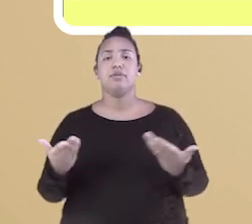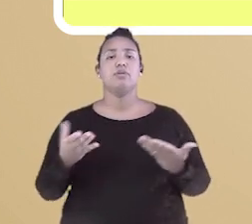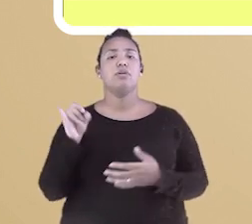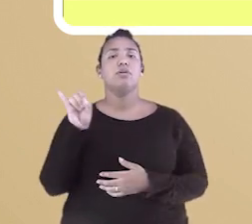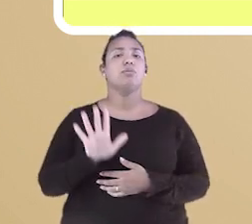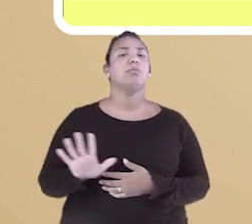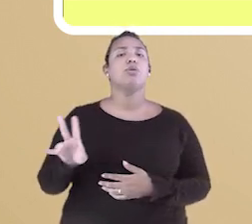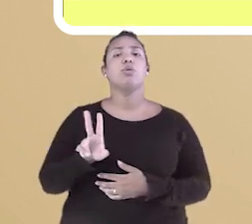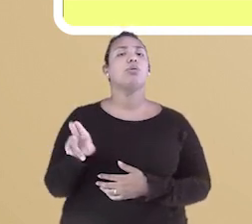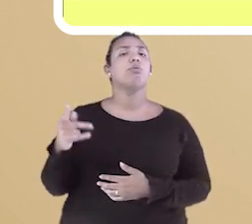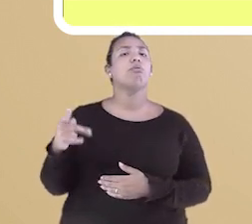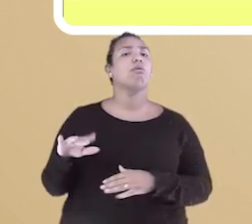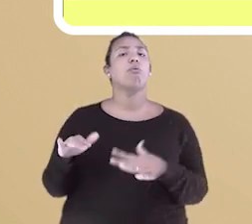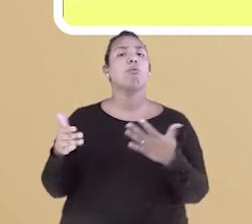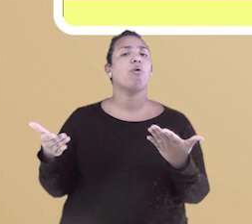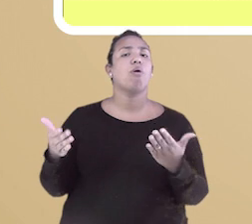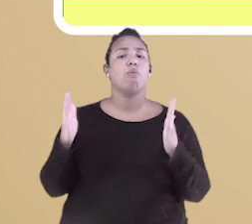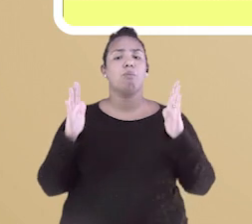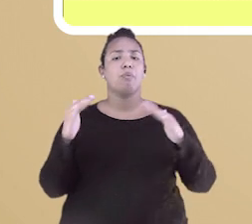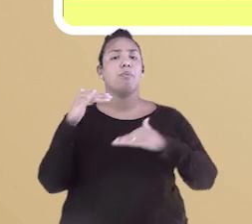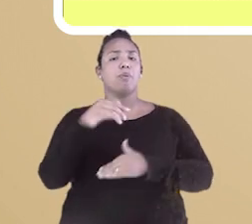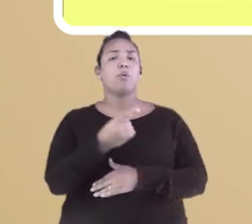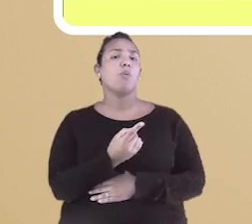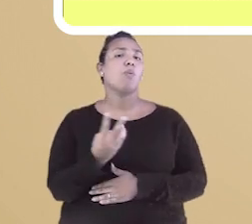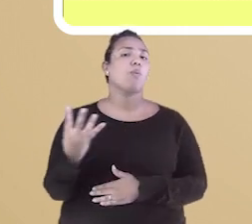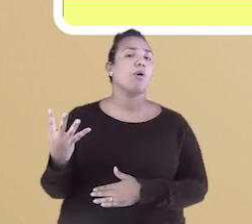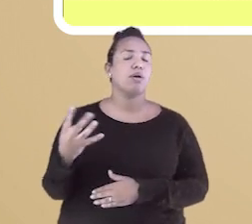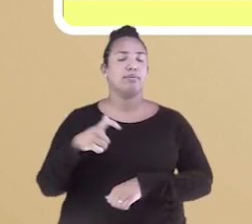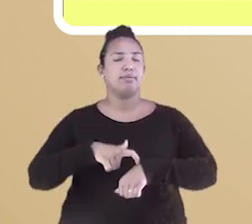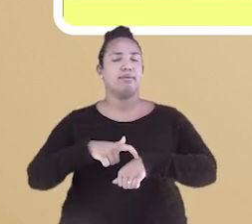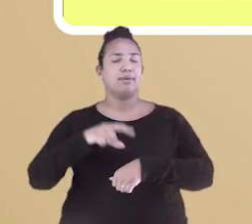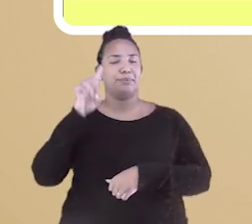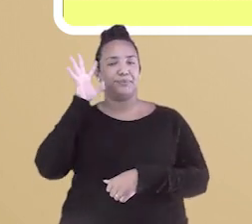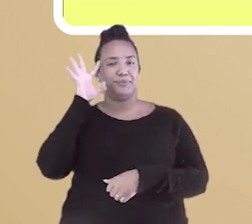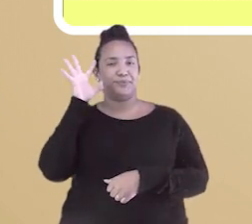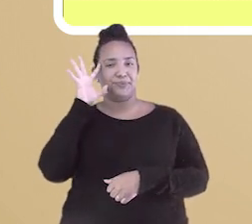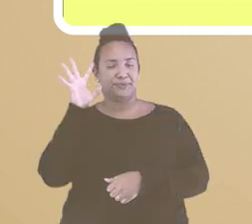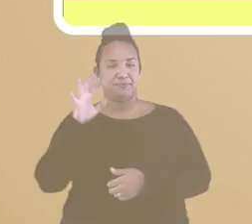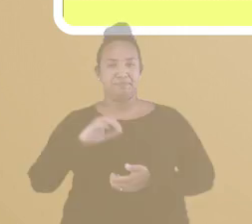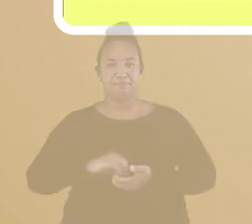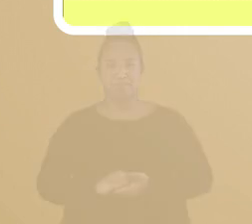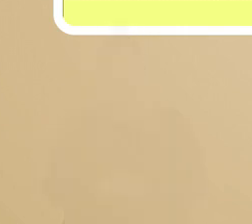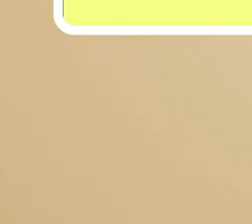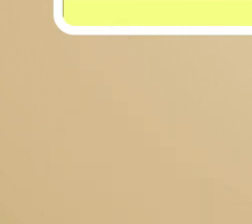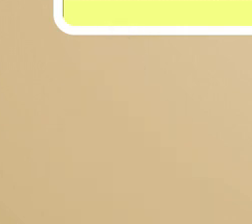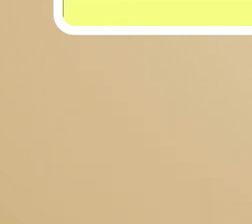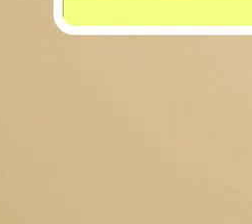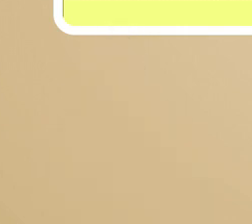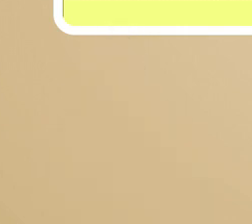se chama? Quantos lados ela tem? Vou te dar mais um tempinho para responder.